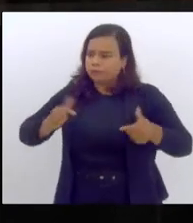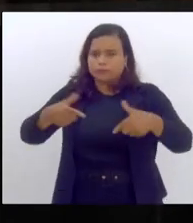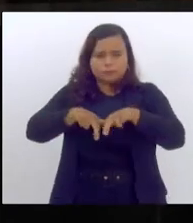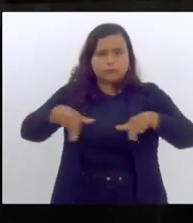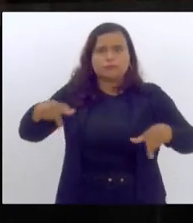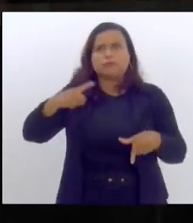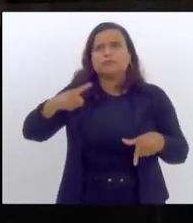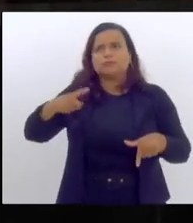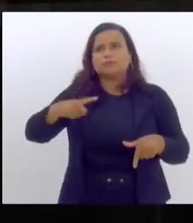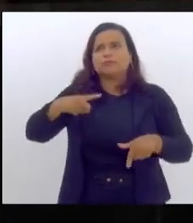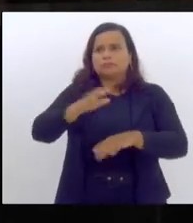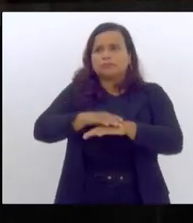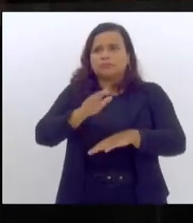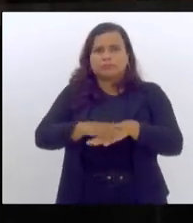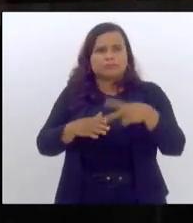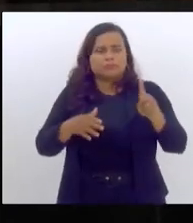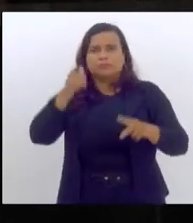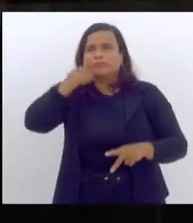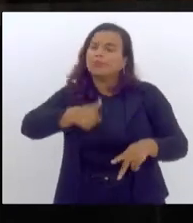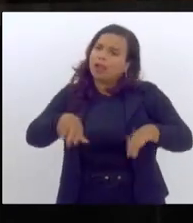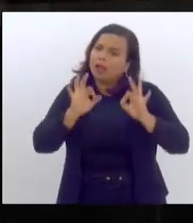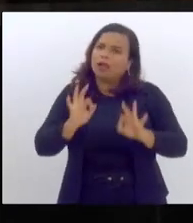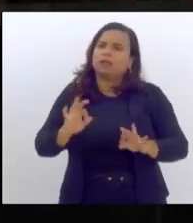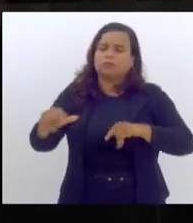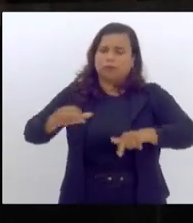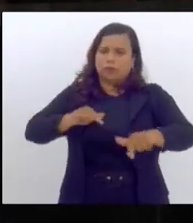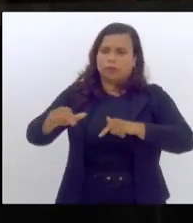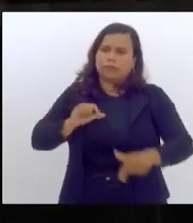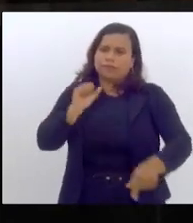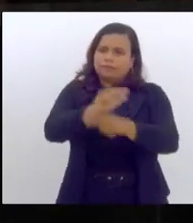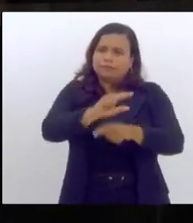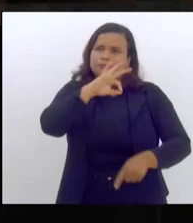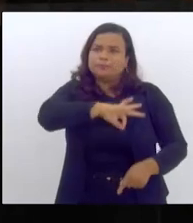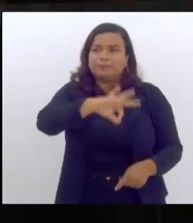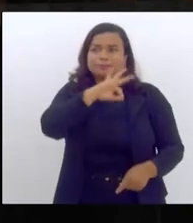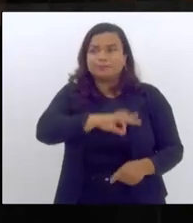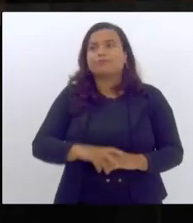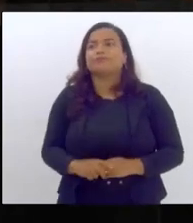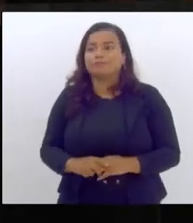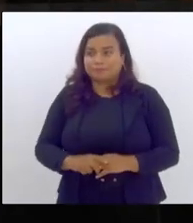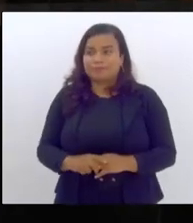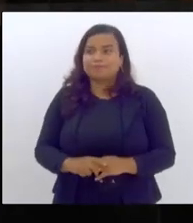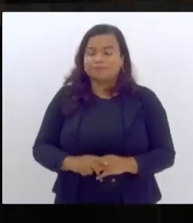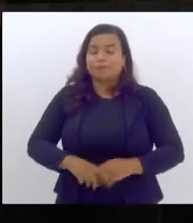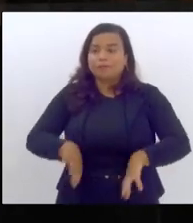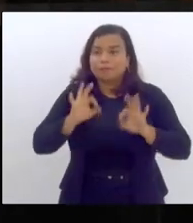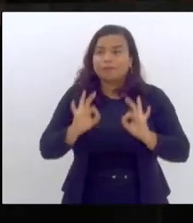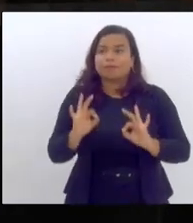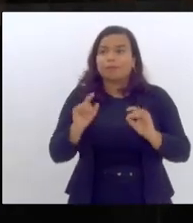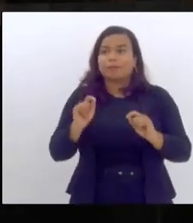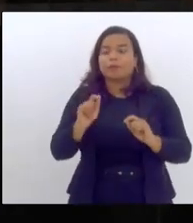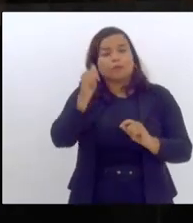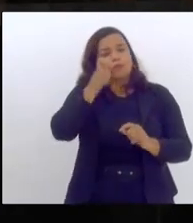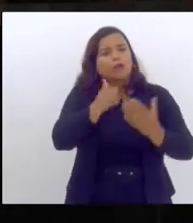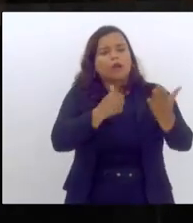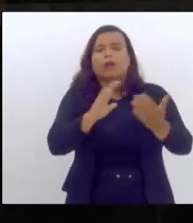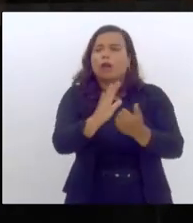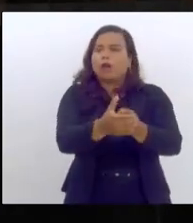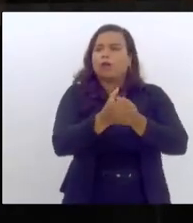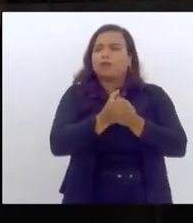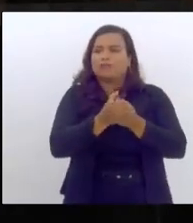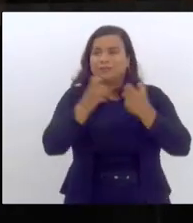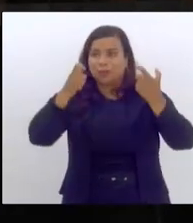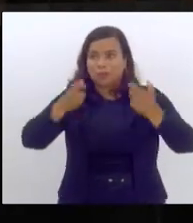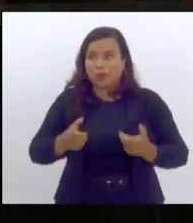que garantam essa mulher emprego e renda, acesso a emprego e renda? Que garanta essa mulher que seja acolhida em abrigos, que não